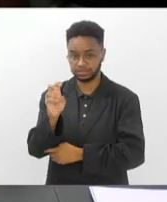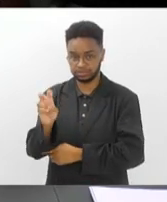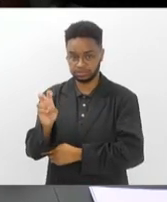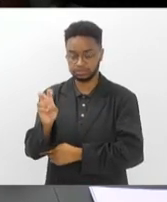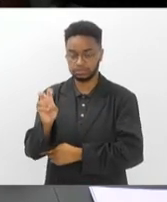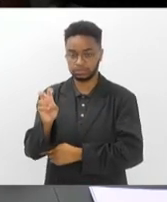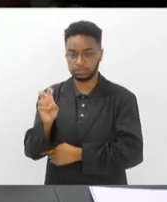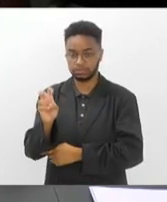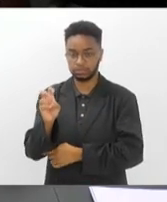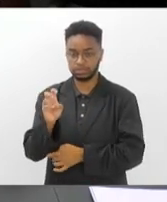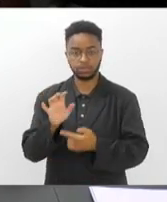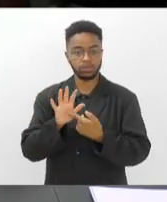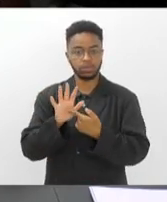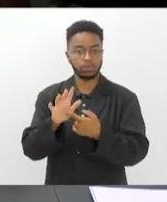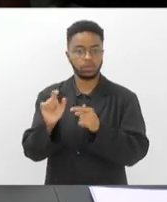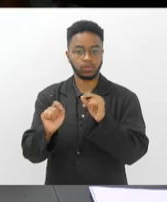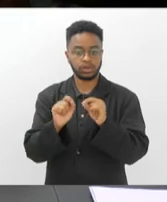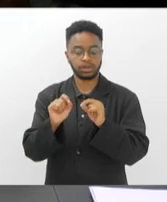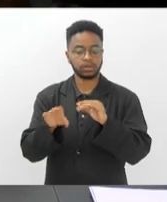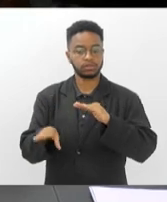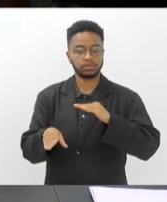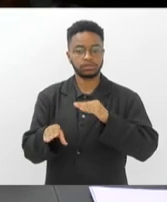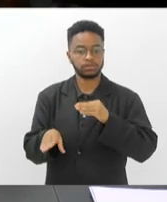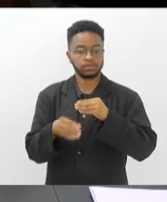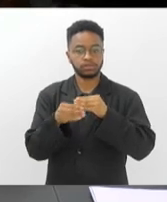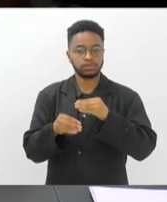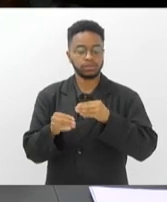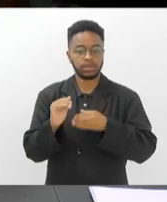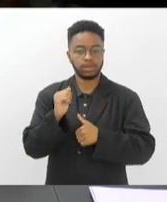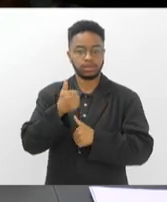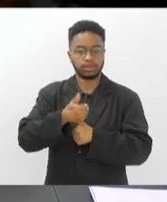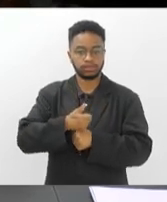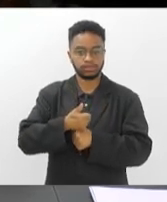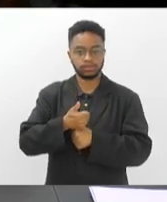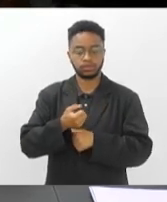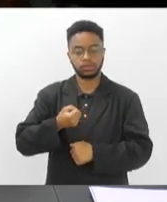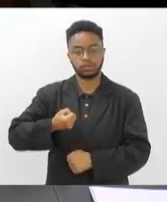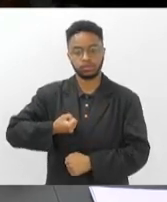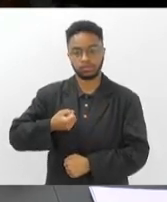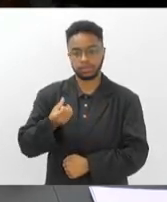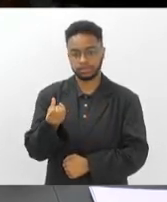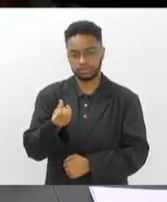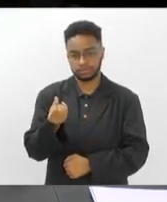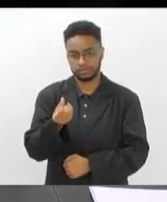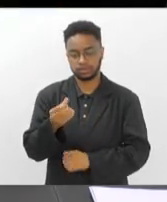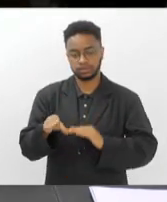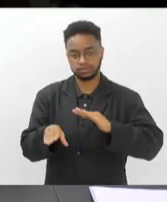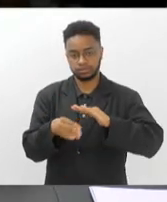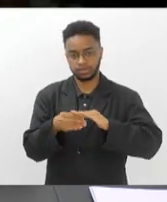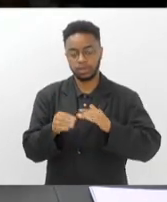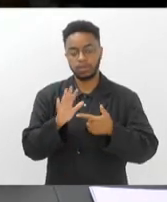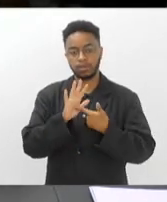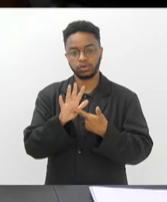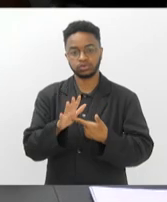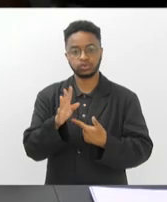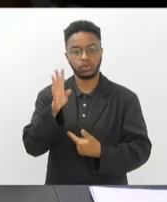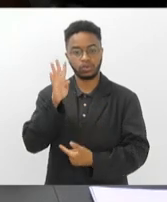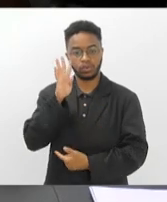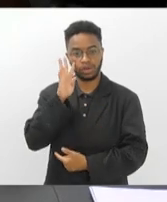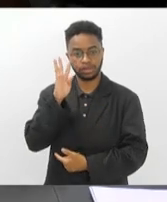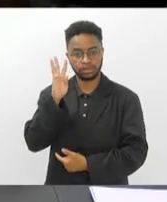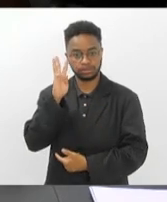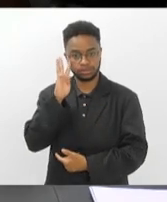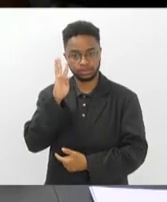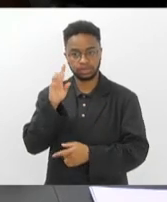75, objeto da subemenda número 6, está dizendo que nas terças e quartas-feiras às 15 horas e